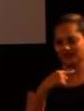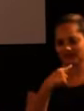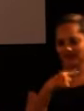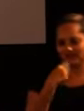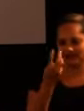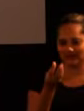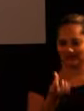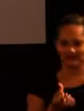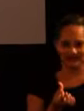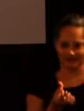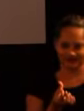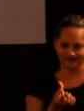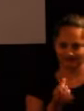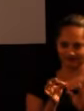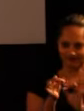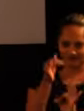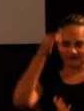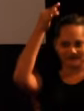olha lá.